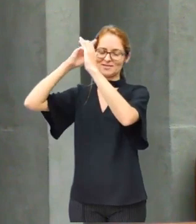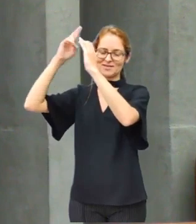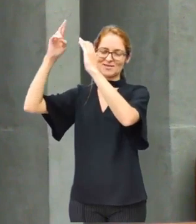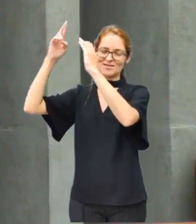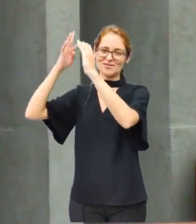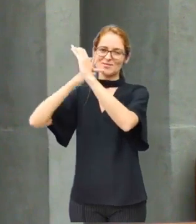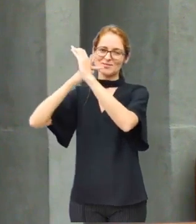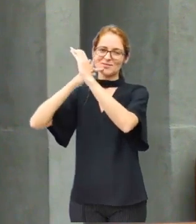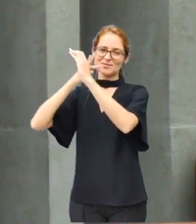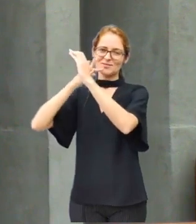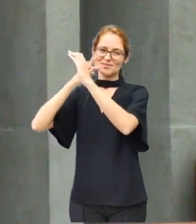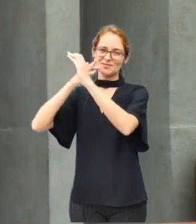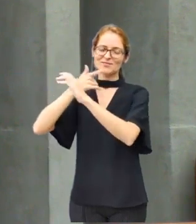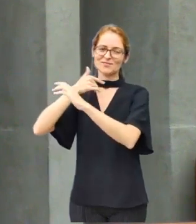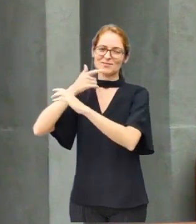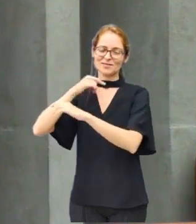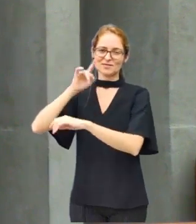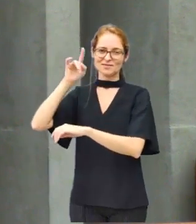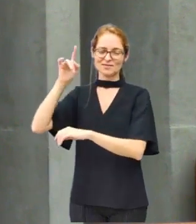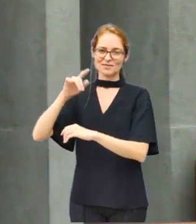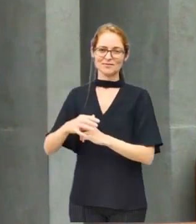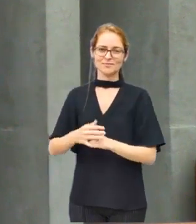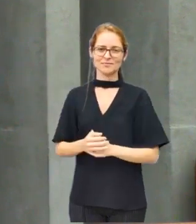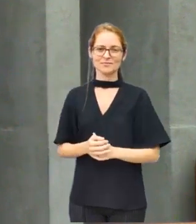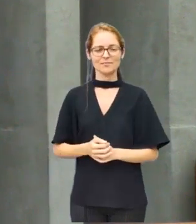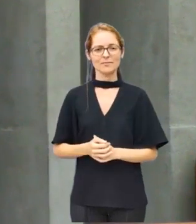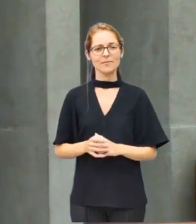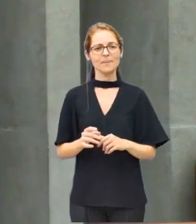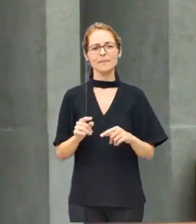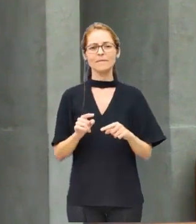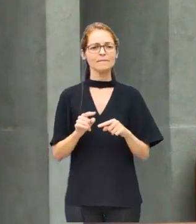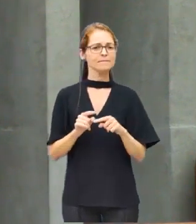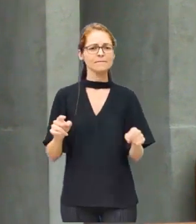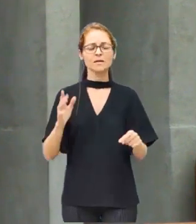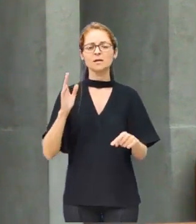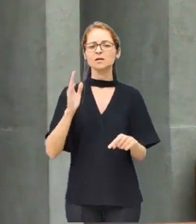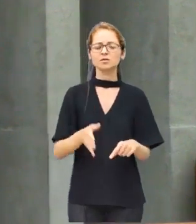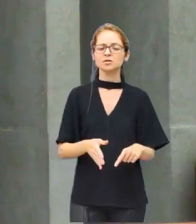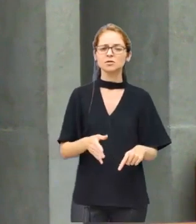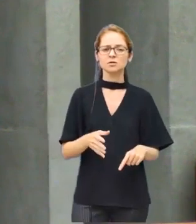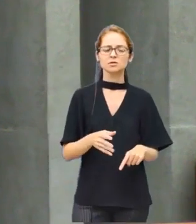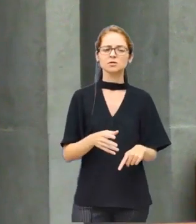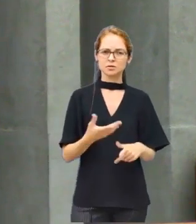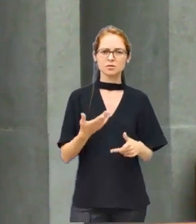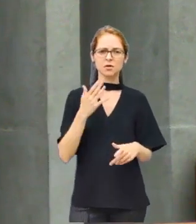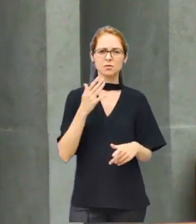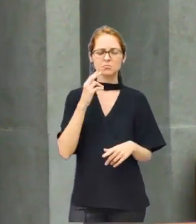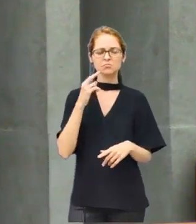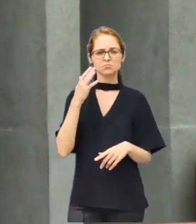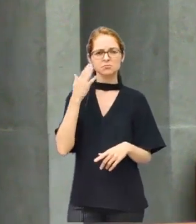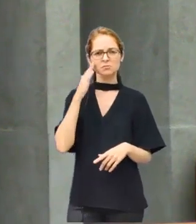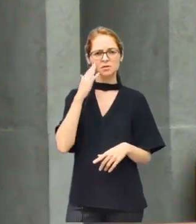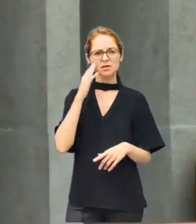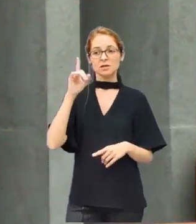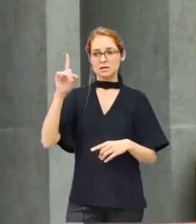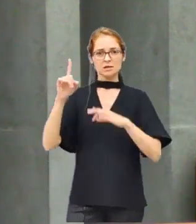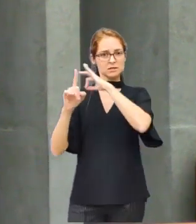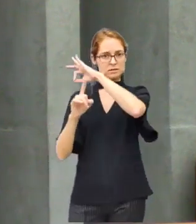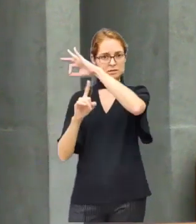conhecer essa vontade dEle. Mas nós já vimos aqui algumas vontades do Senhor para nós. Se Ele é